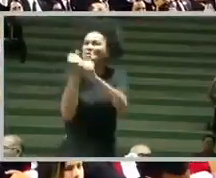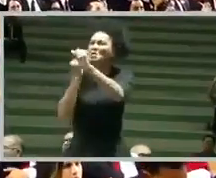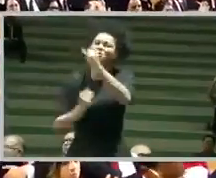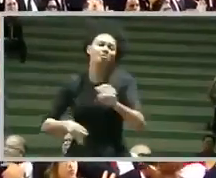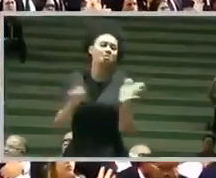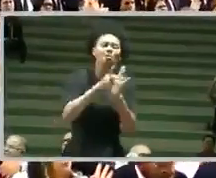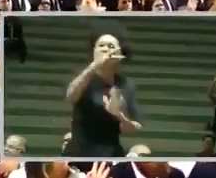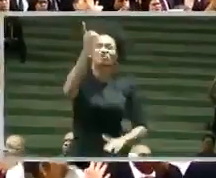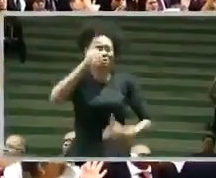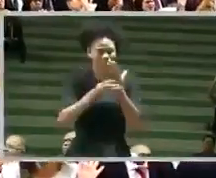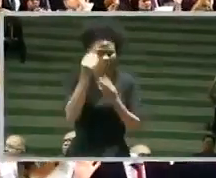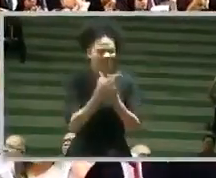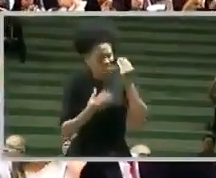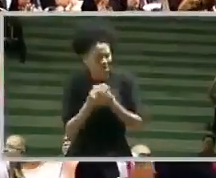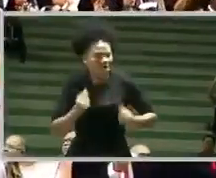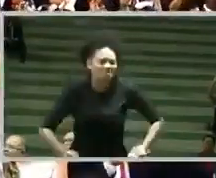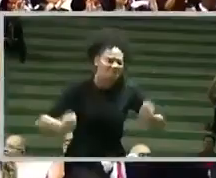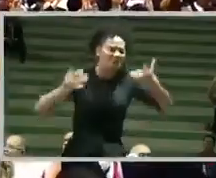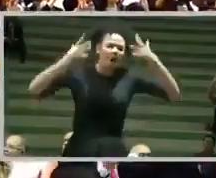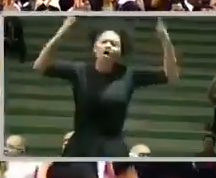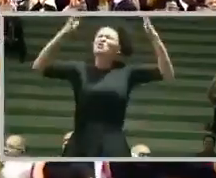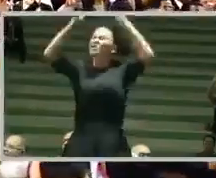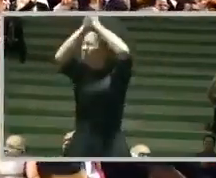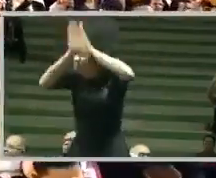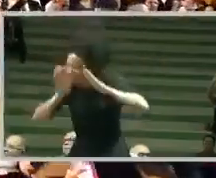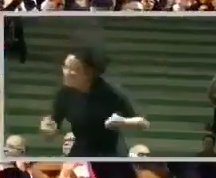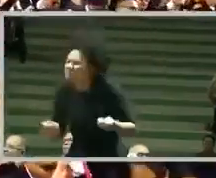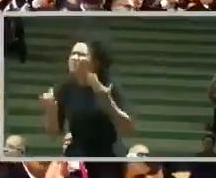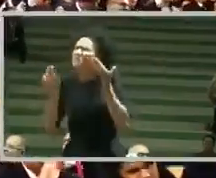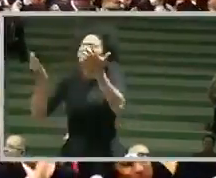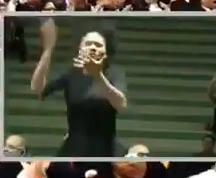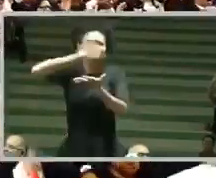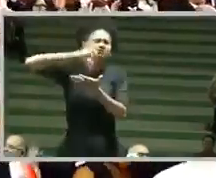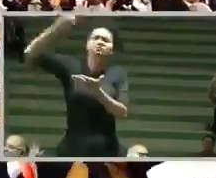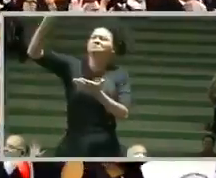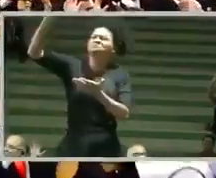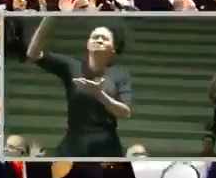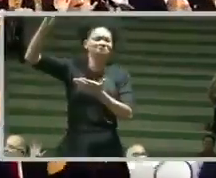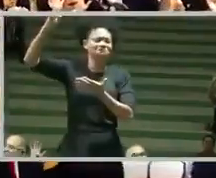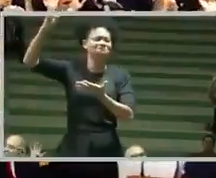Deus, levante a sua mão e adore a Ele.